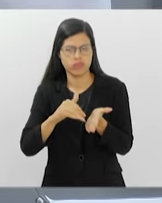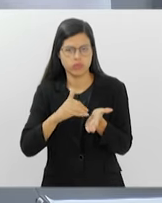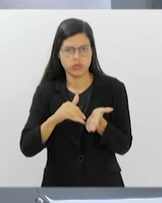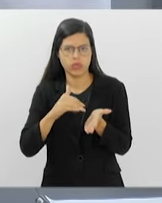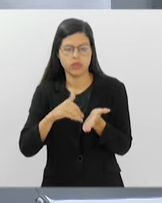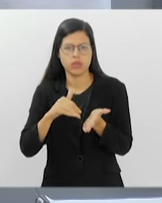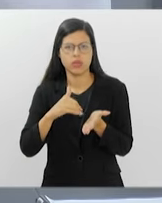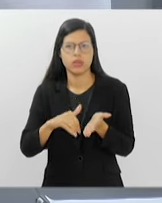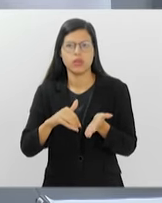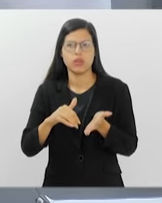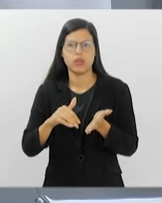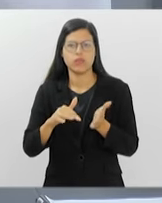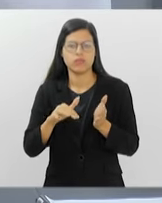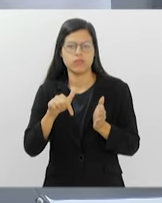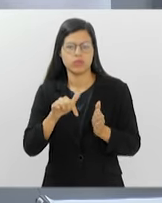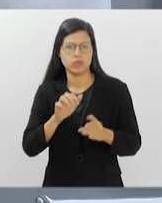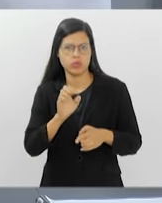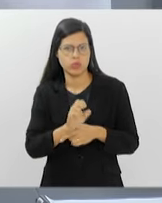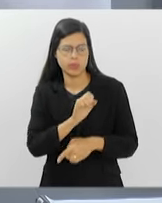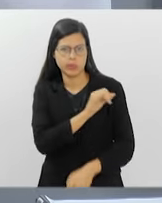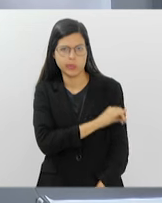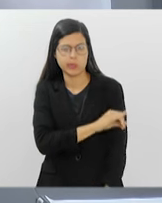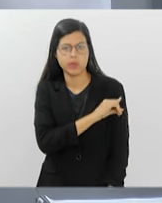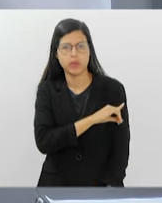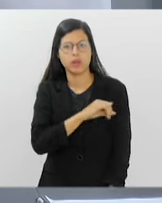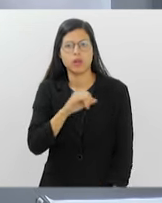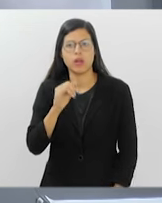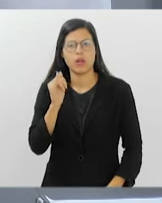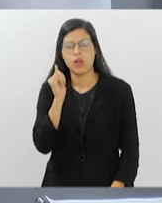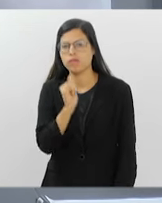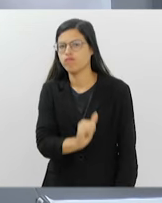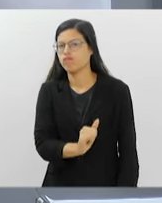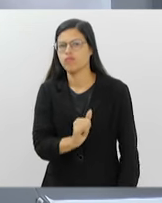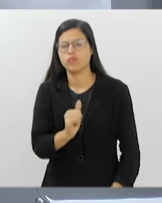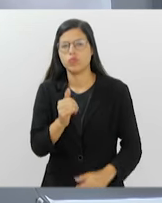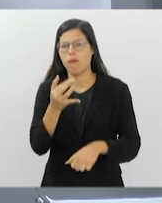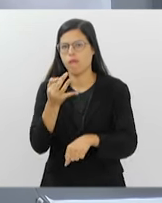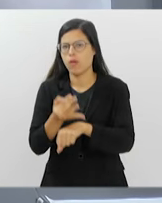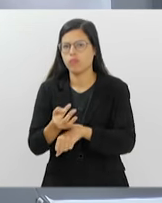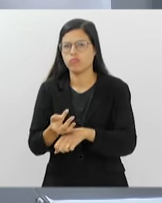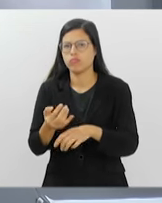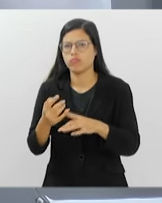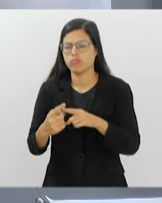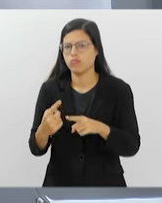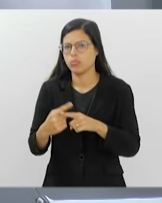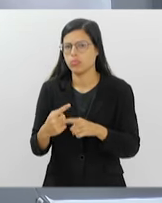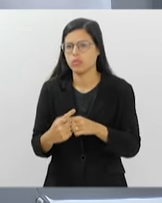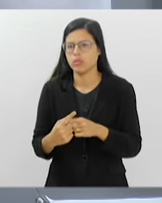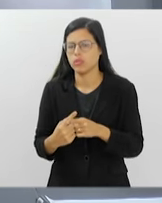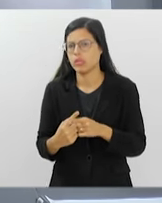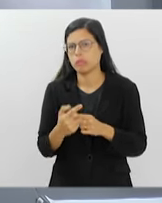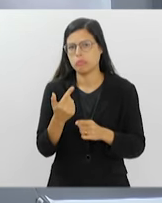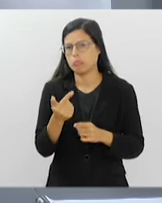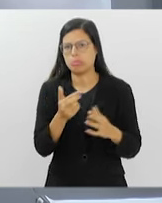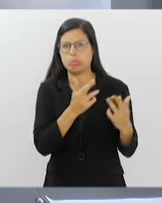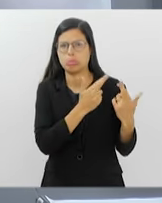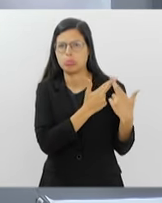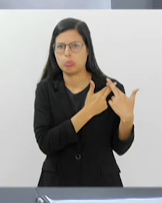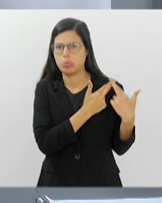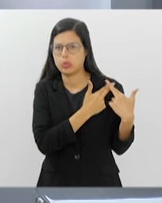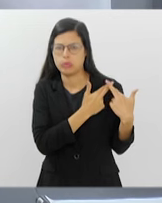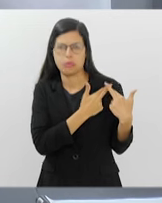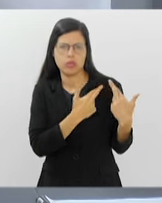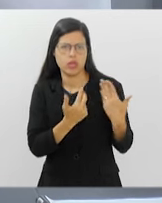mensagem informando que não viria porque não é não tem nenhuma atribuição finalística né